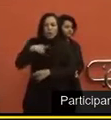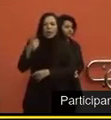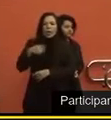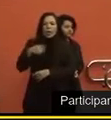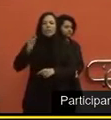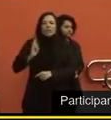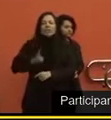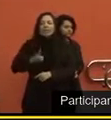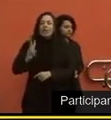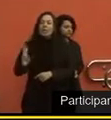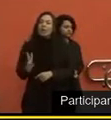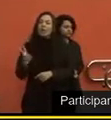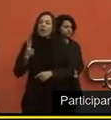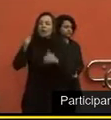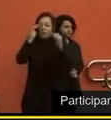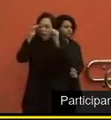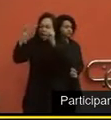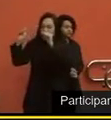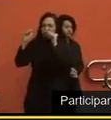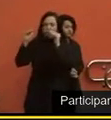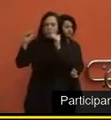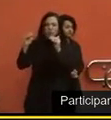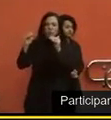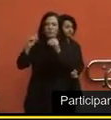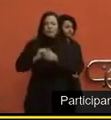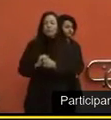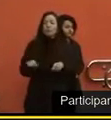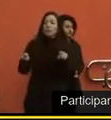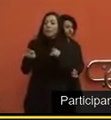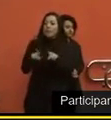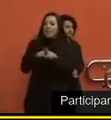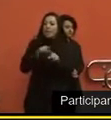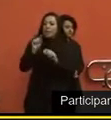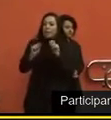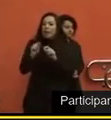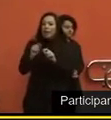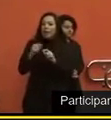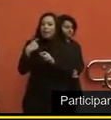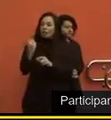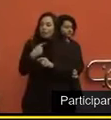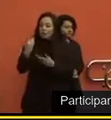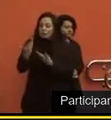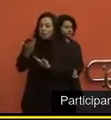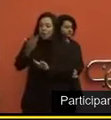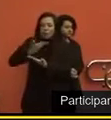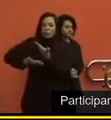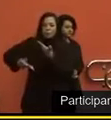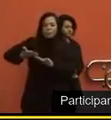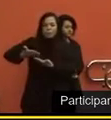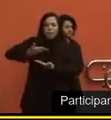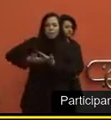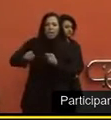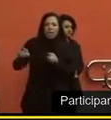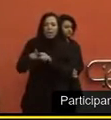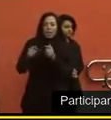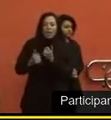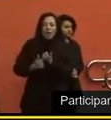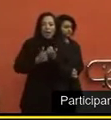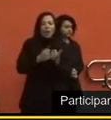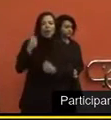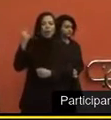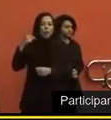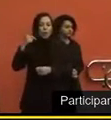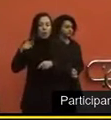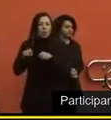sempre valorizá-los e respeitá-los. Também contaremos uns com os outros e com o apoio dos promotores e procuradores